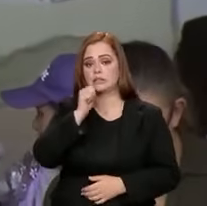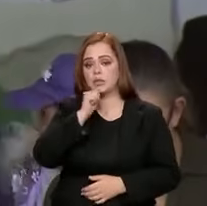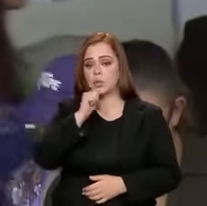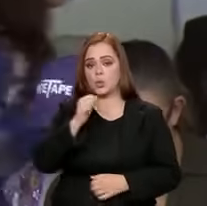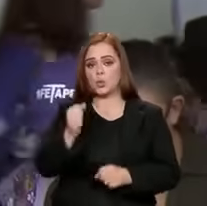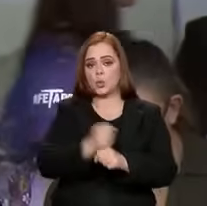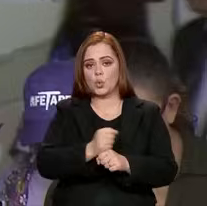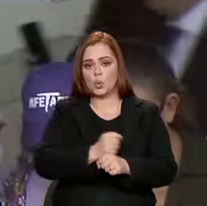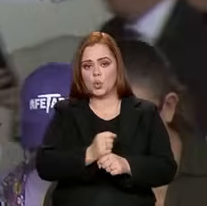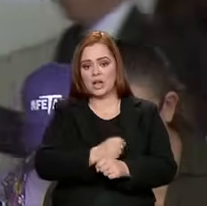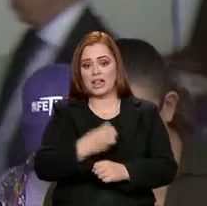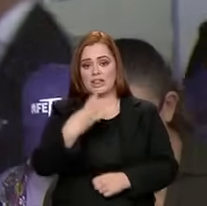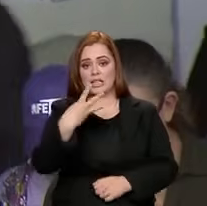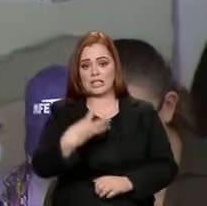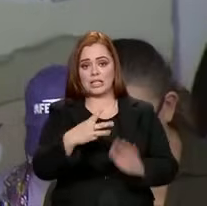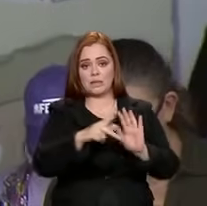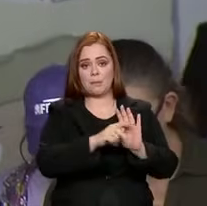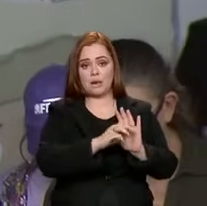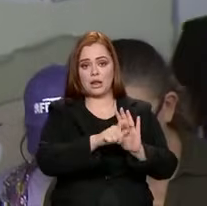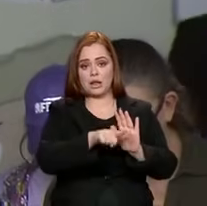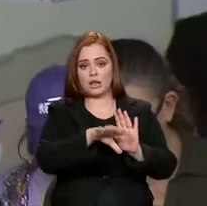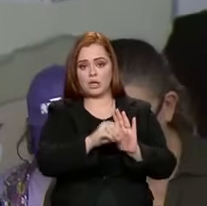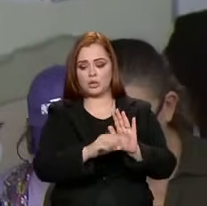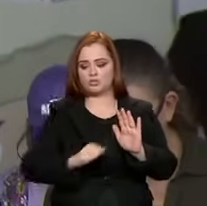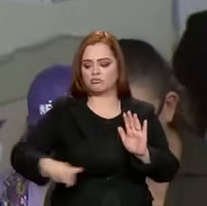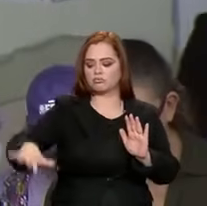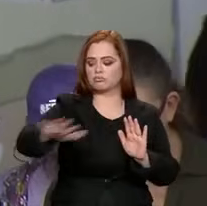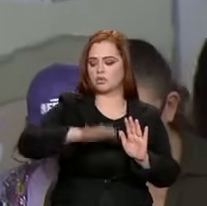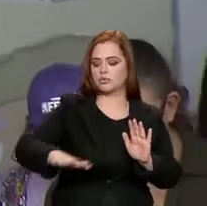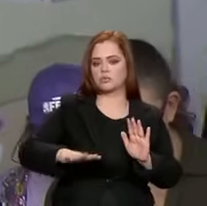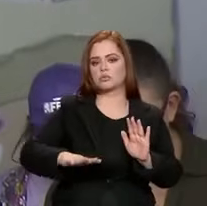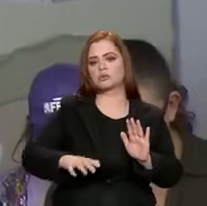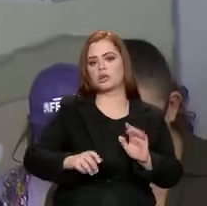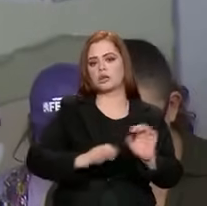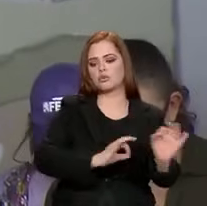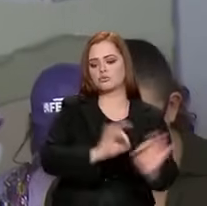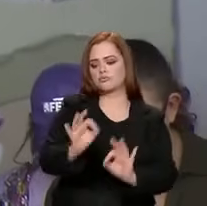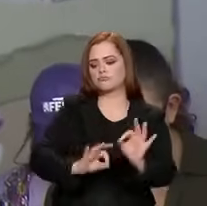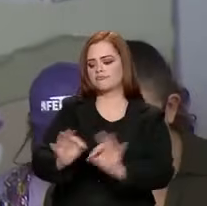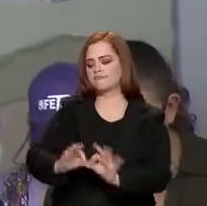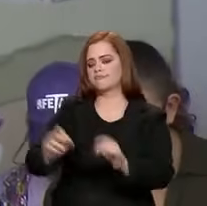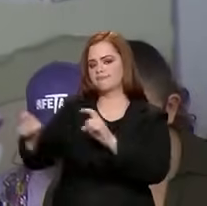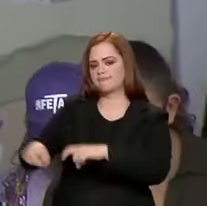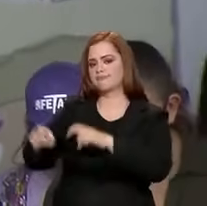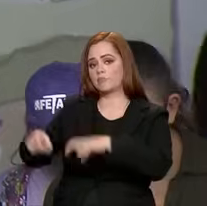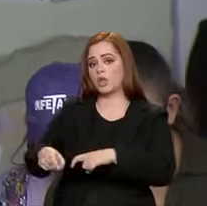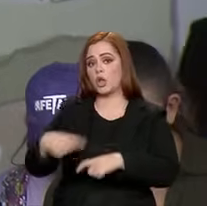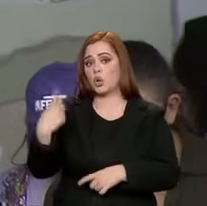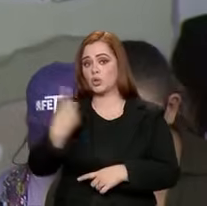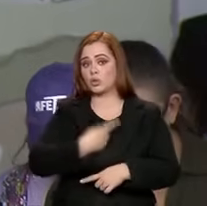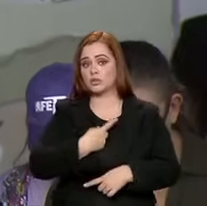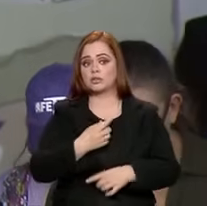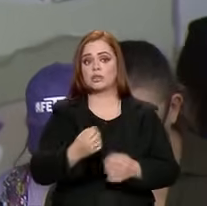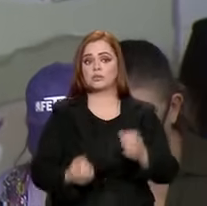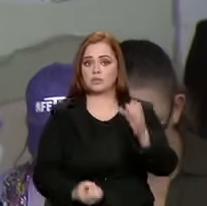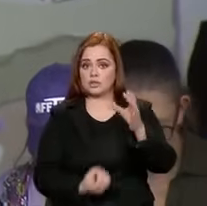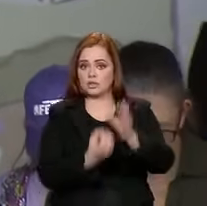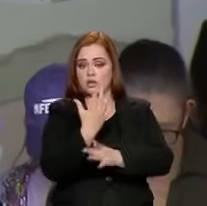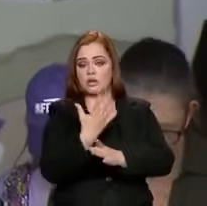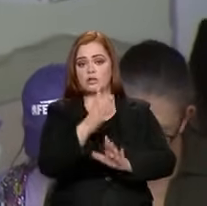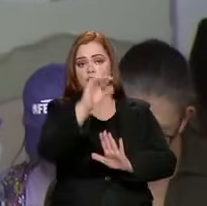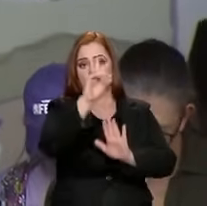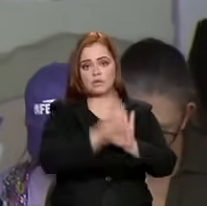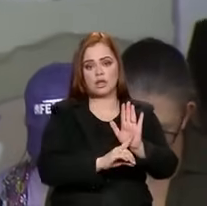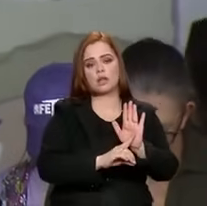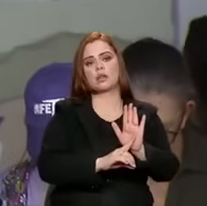plano terceiro Plano Nacional de reforma agrária estamos aqui instituindo o Decreto